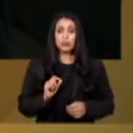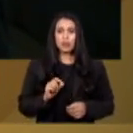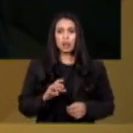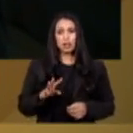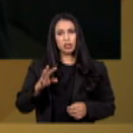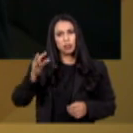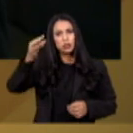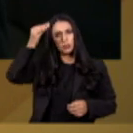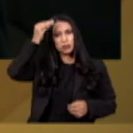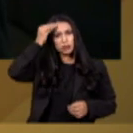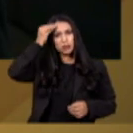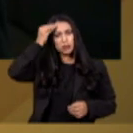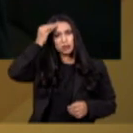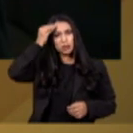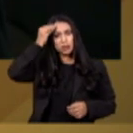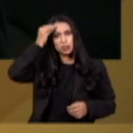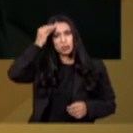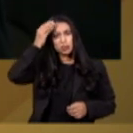artigo